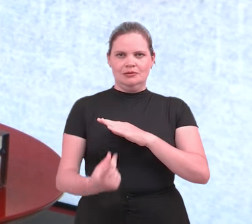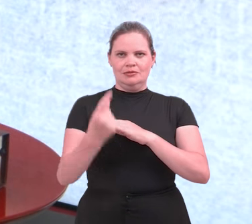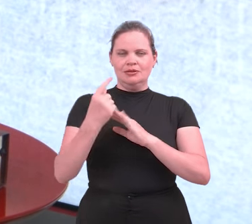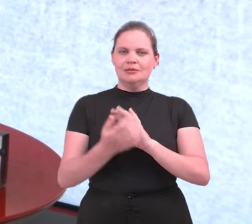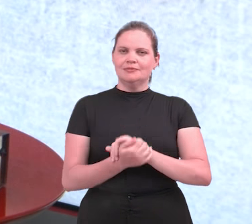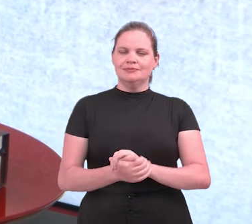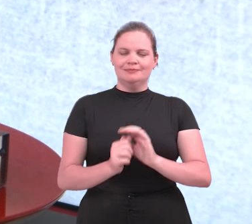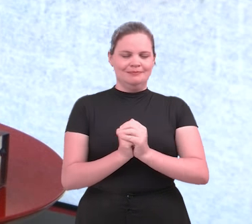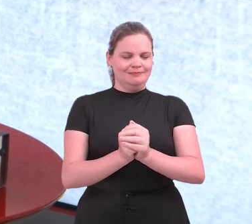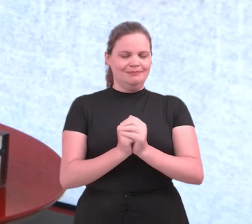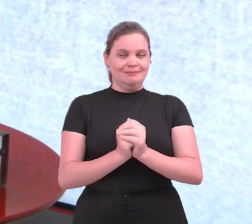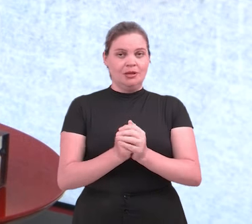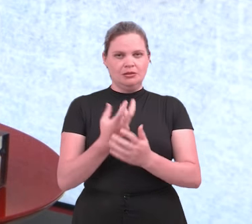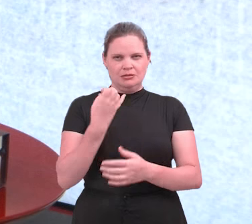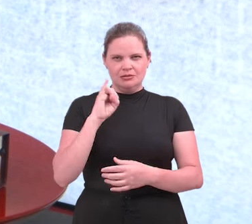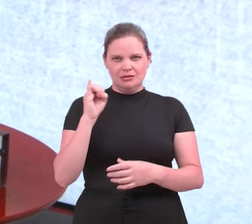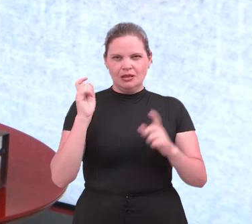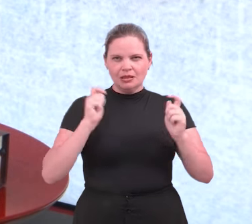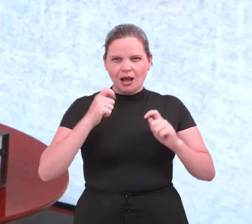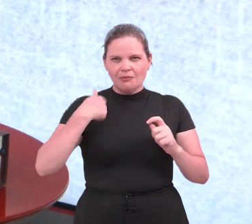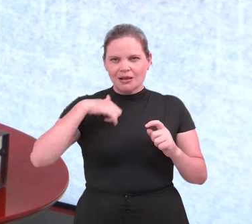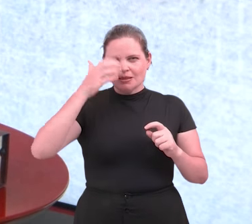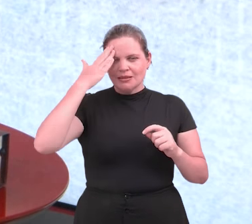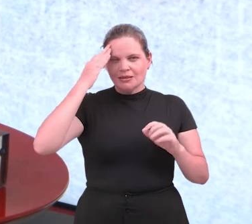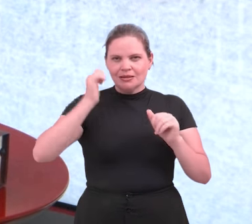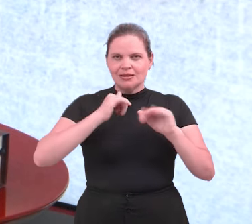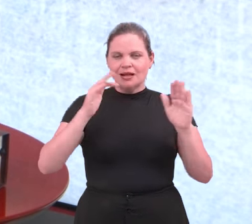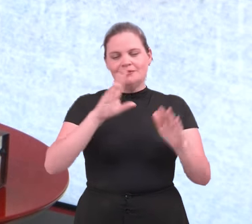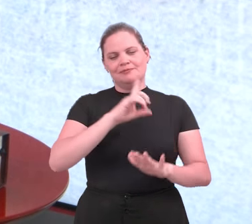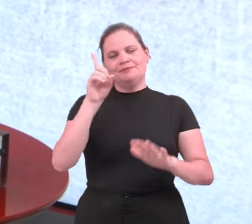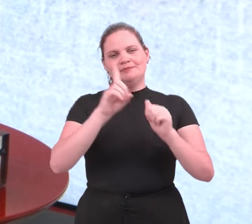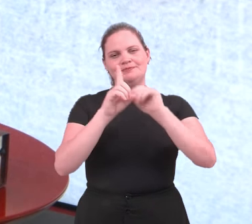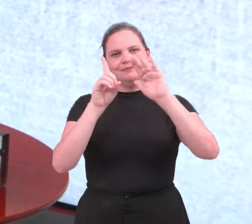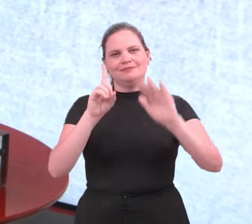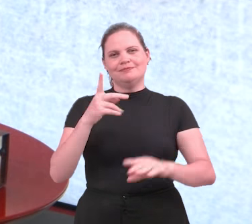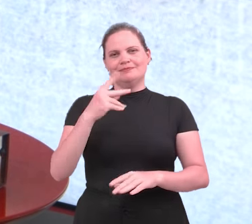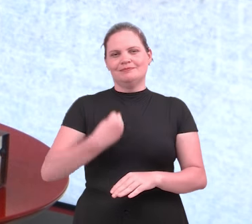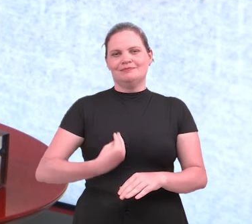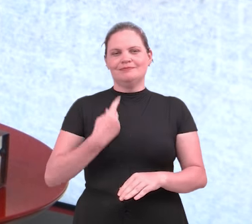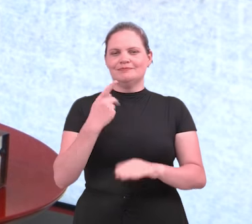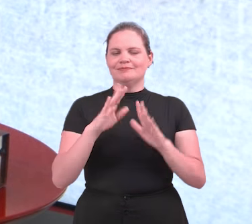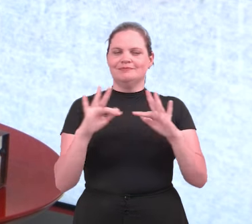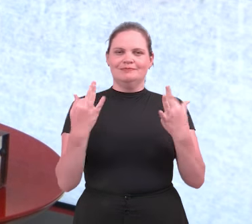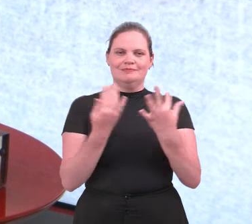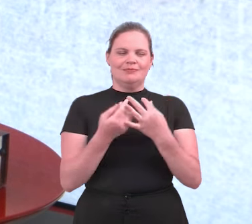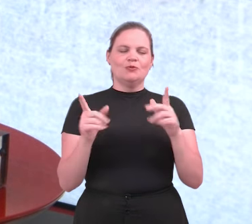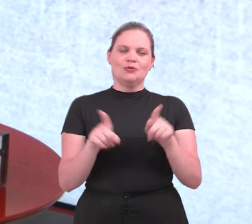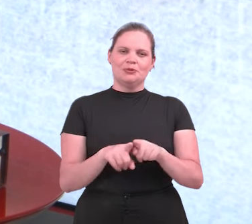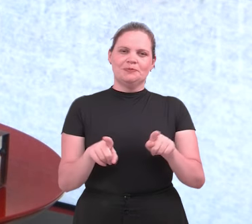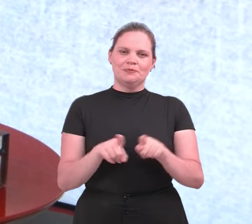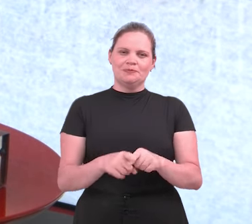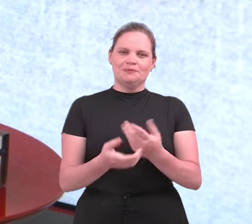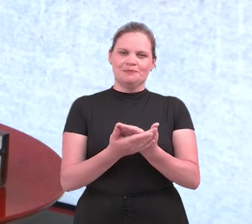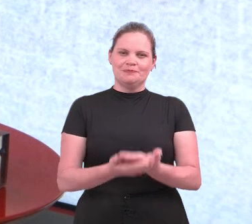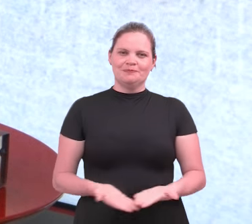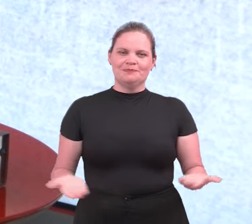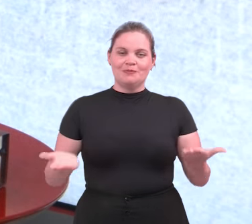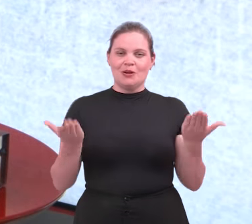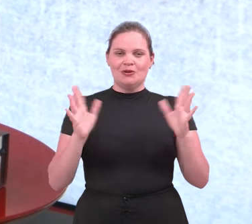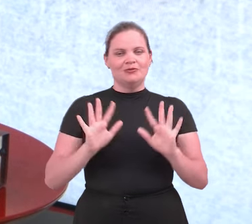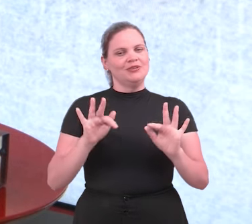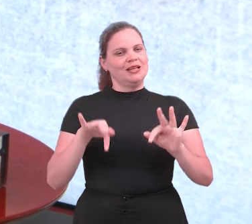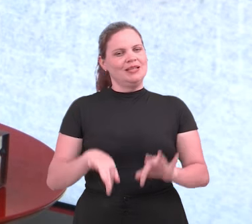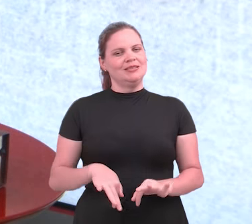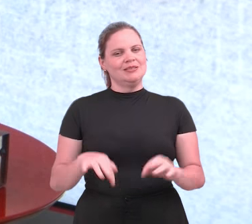eterna. Amém? Se deu para entender, Deus possa abençoar então a sua vida, seu lar, sua família. E assim encerramos